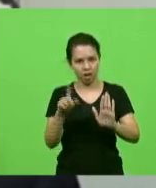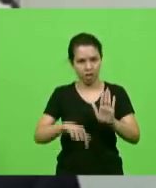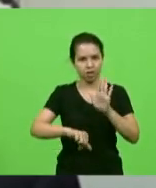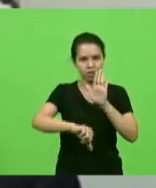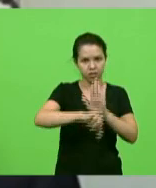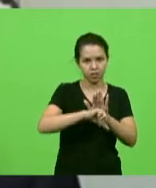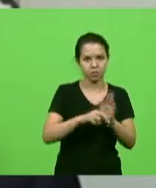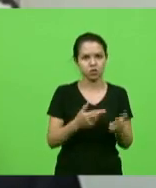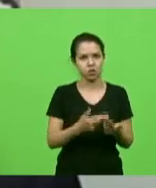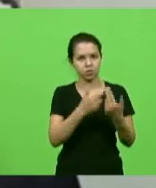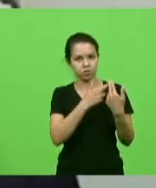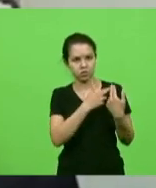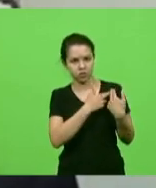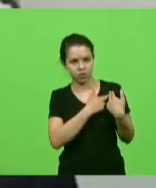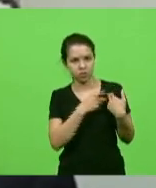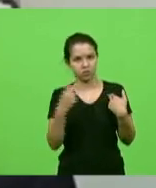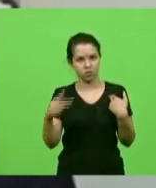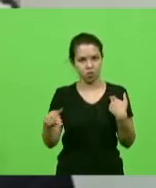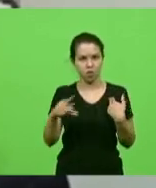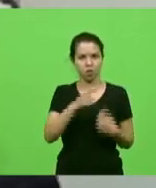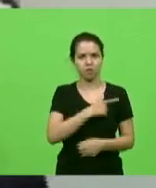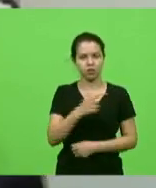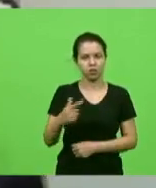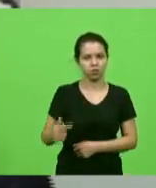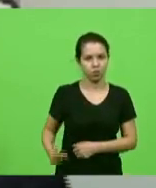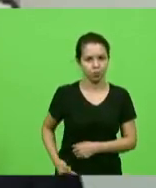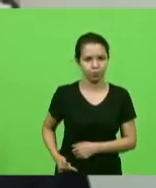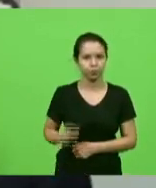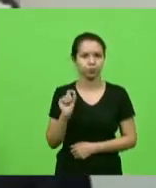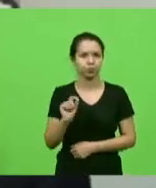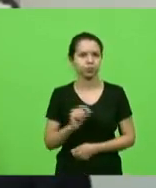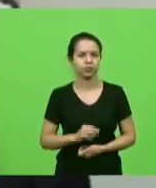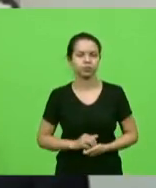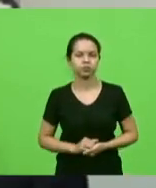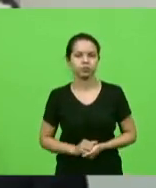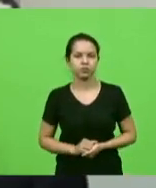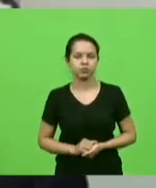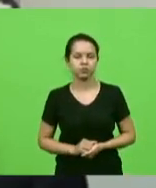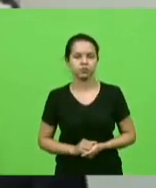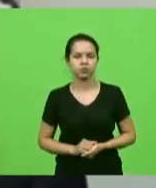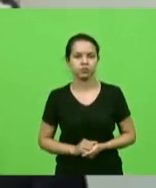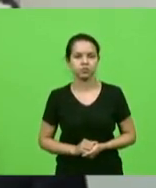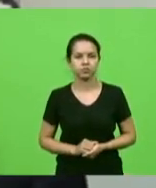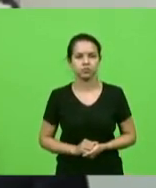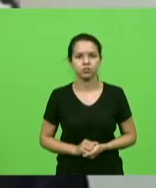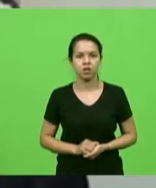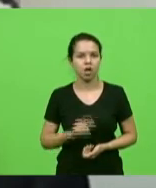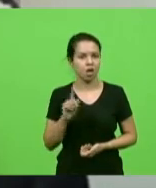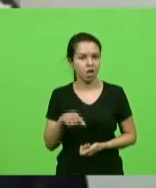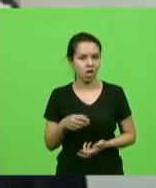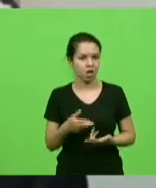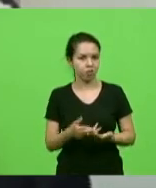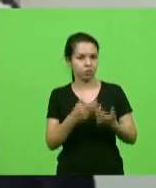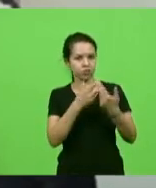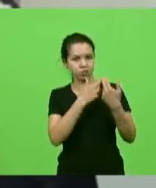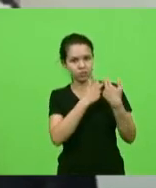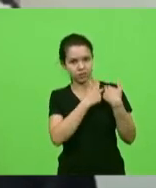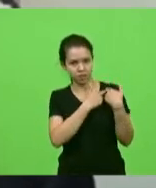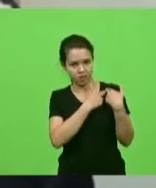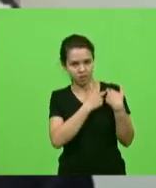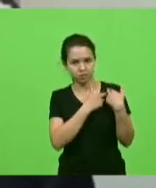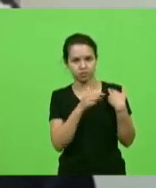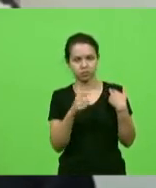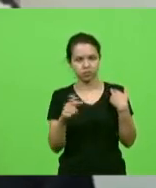constitui crime de responsabilidade praticados pelo Governador seria e não tomar efetiva a responsabilização